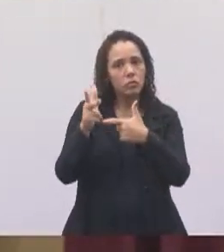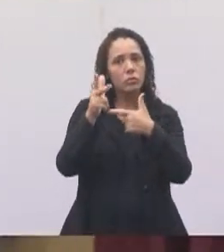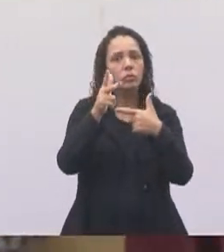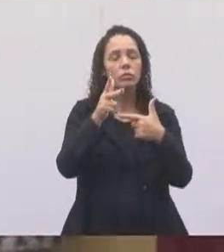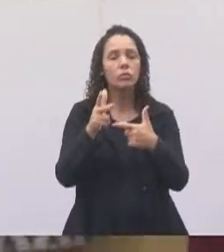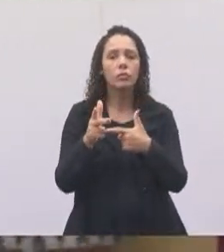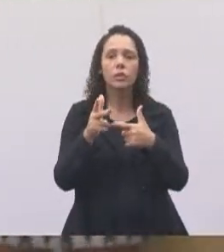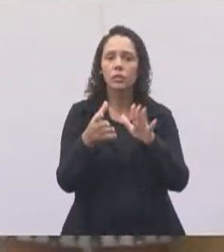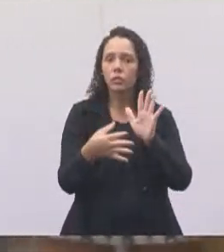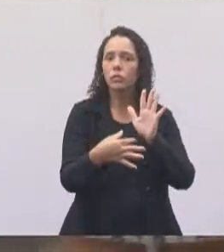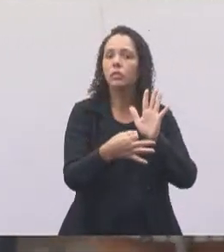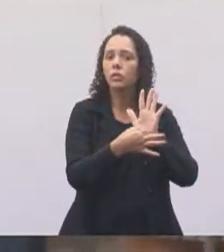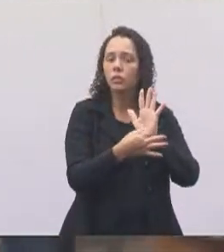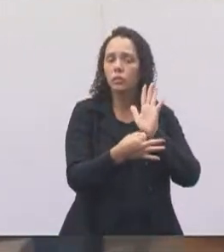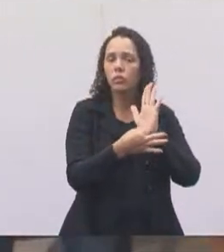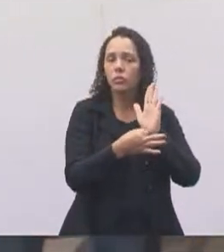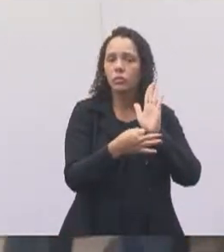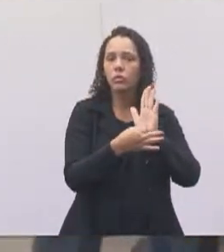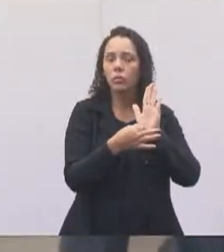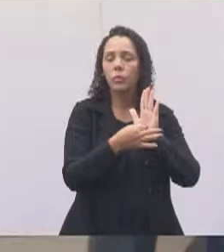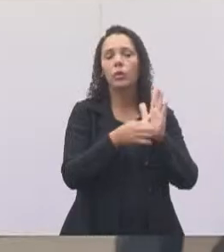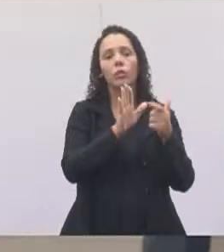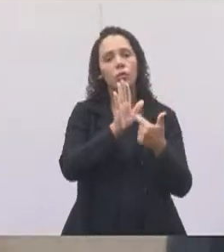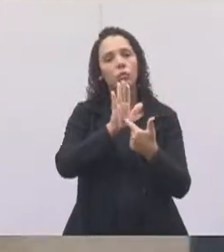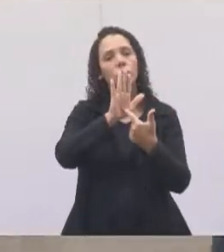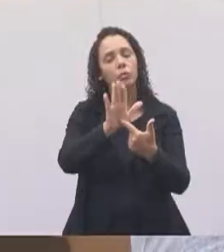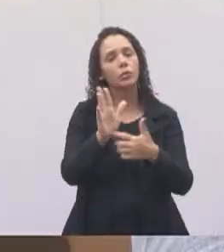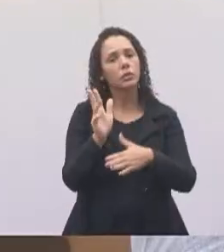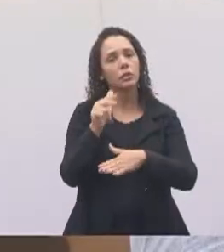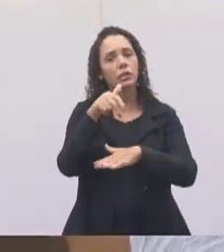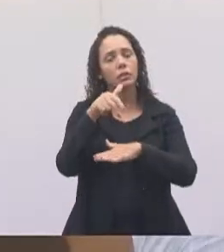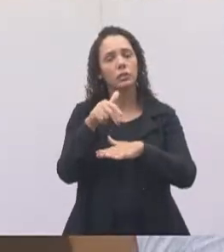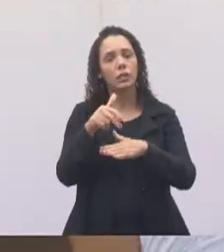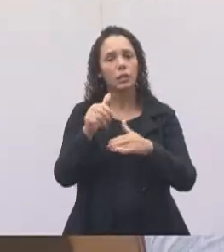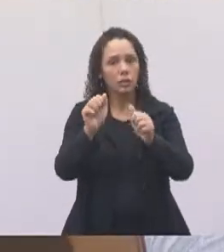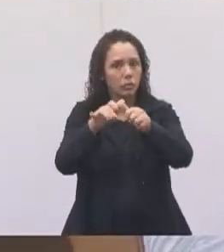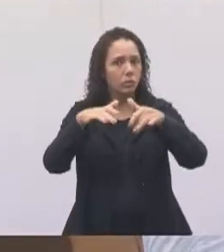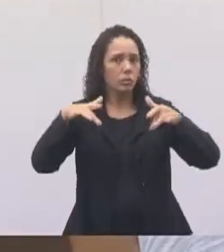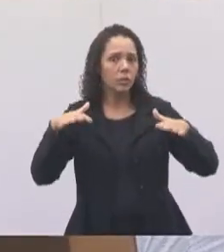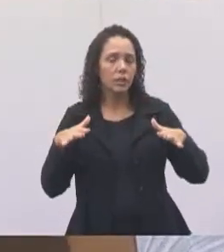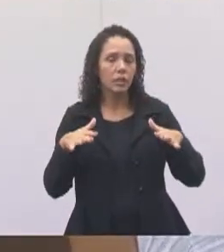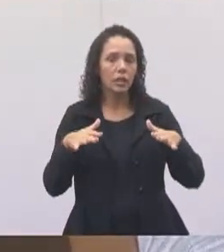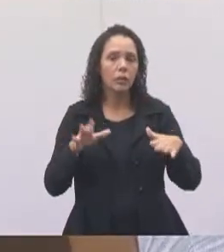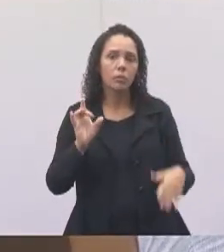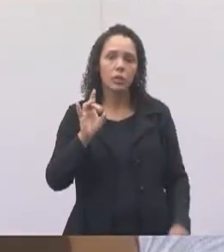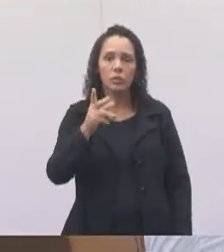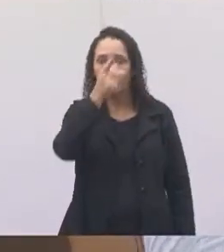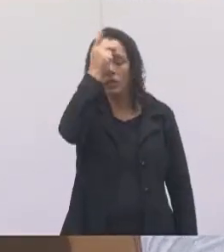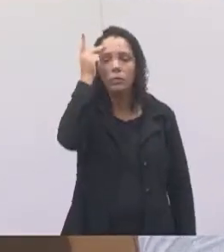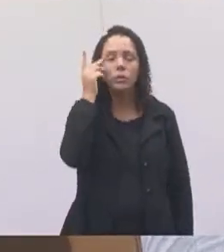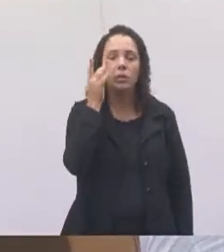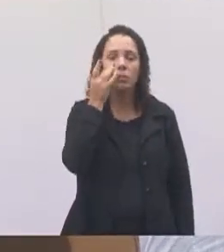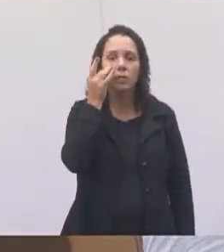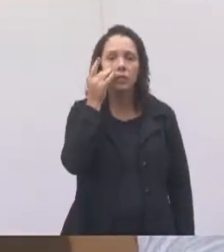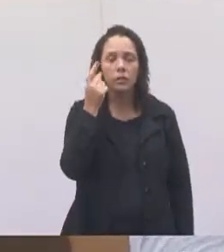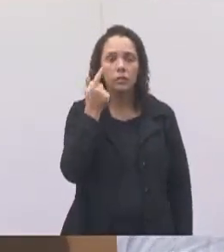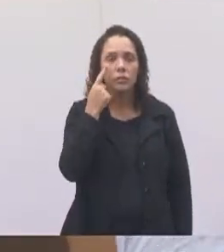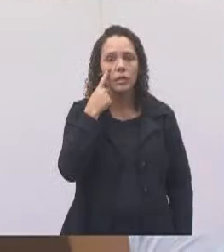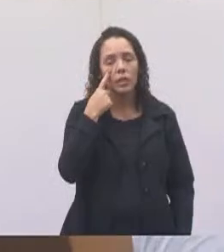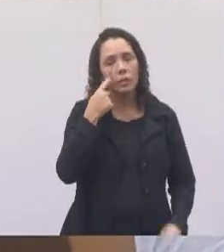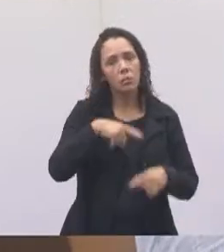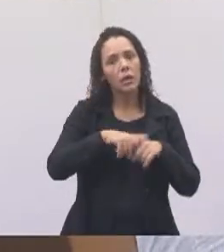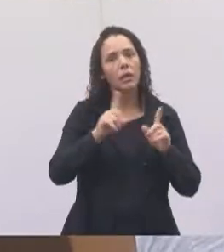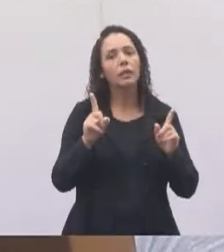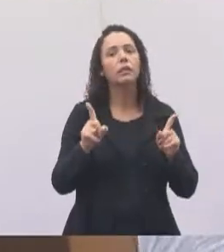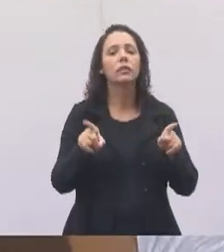e a sua fala colocada aqui no plenário, para que não só as pessoas aqui presentes pudessem ouvir, mas foi transmitido,